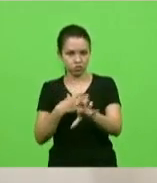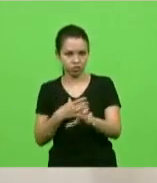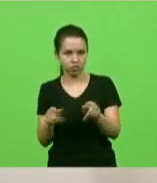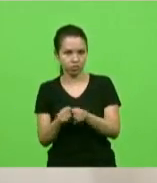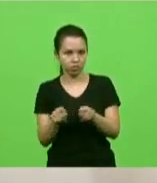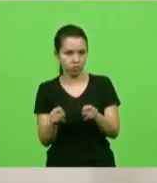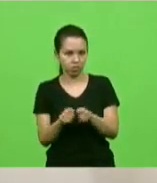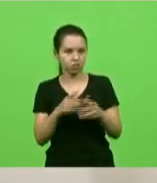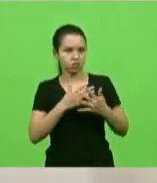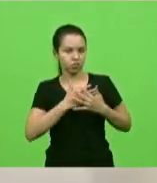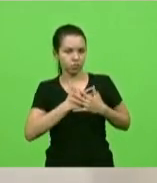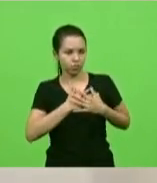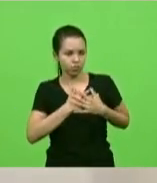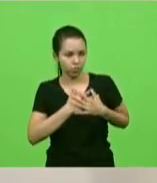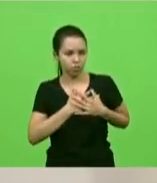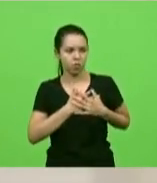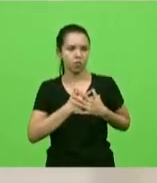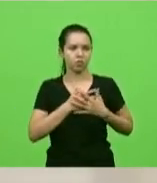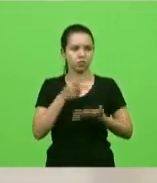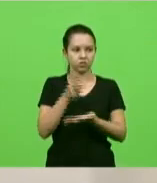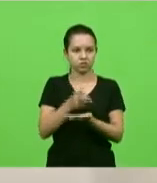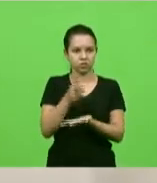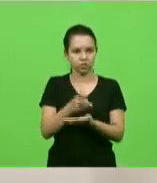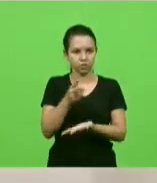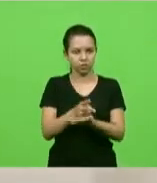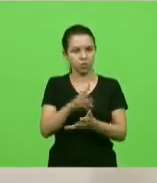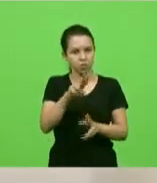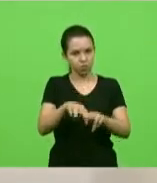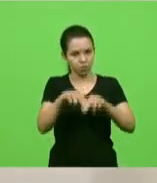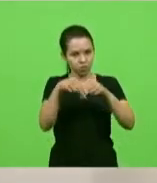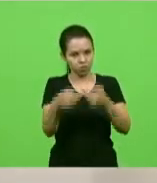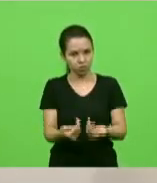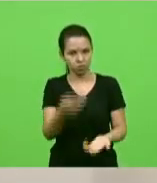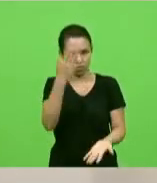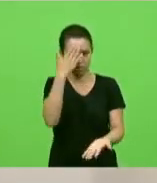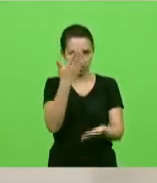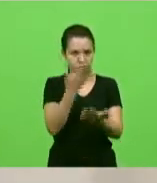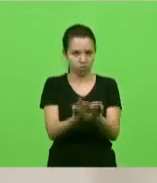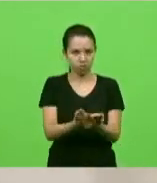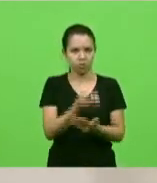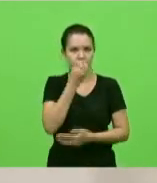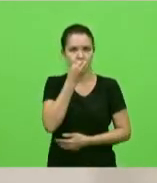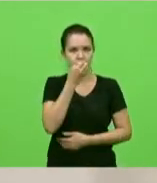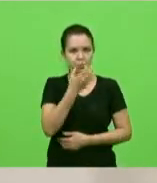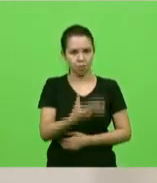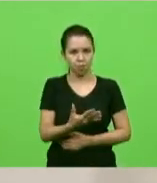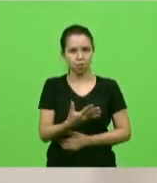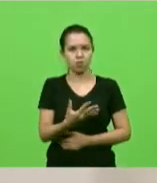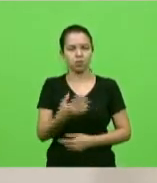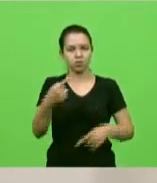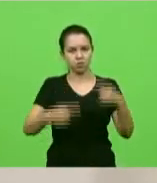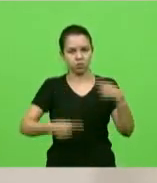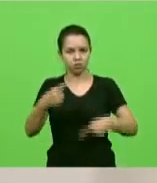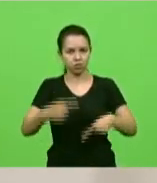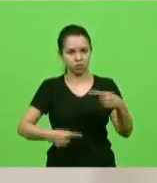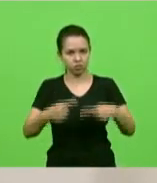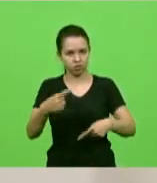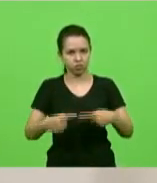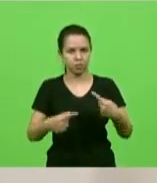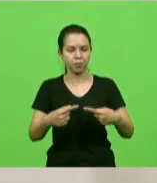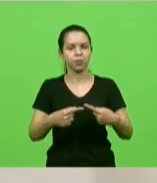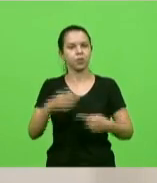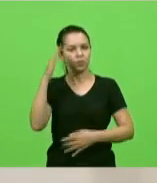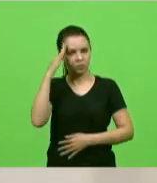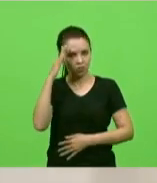solidariedade sempre acesos e, por isso, acredito no lado bom da política. Entendo e conheço o